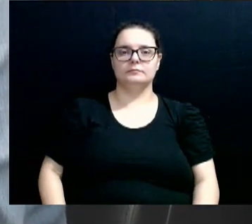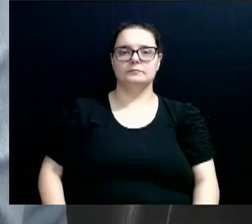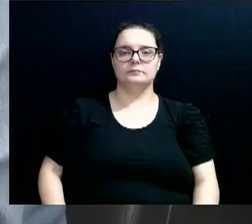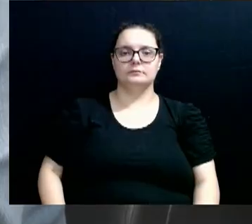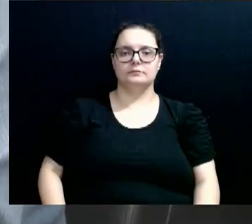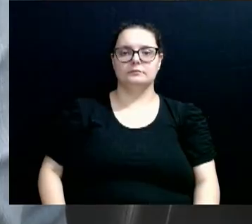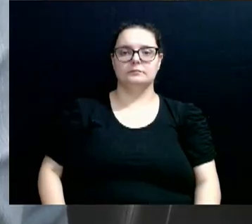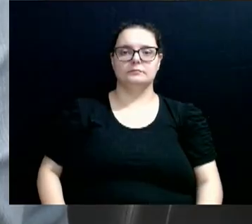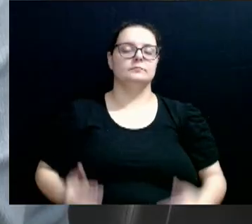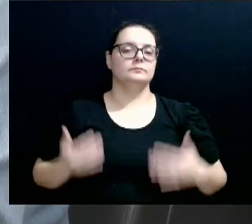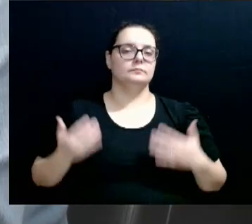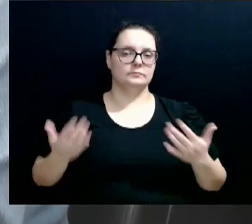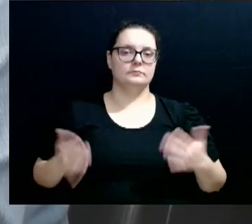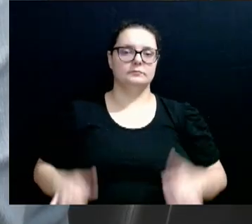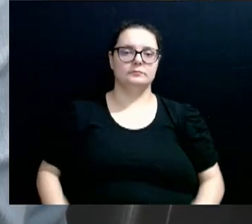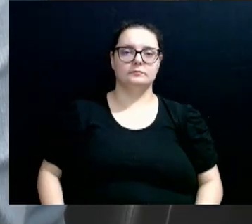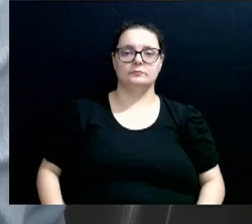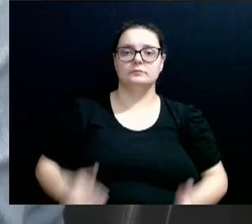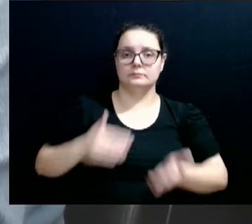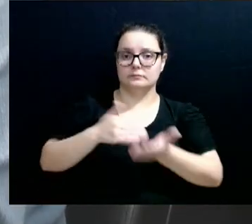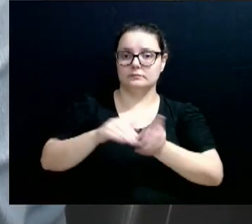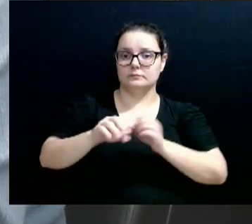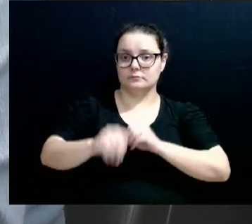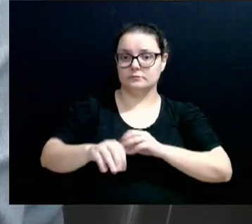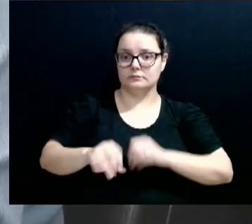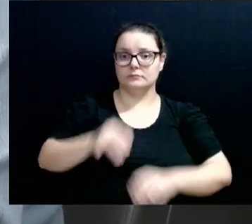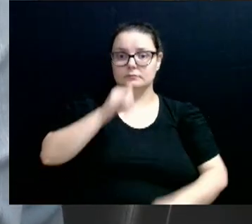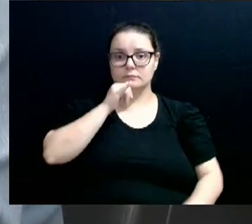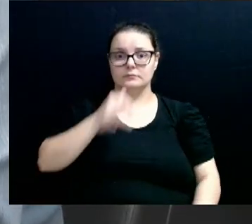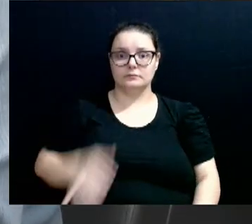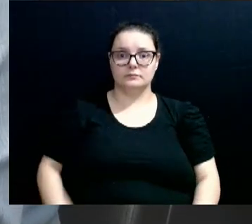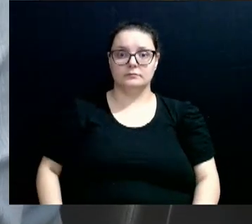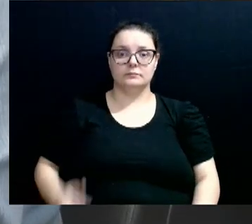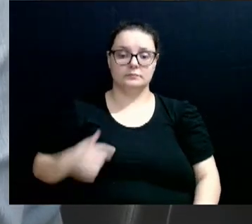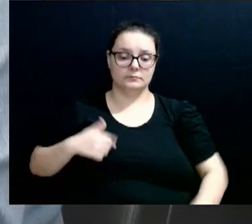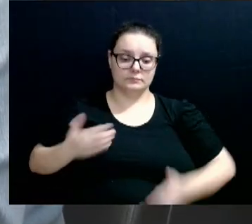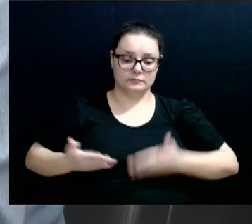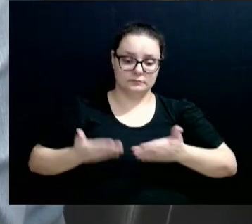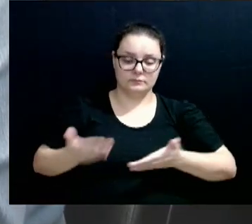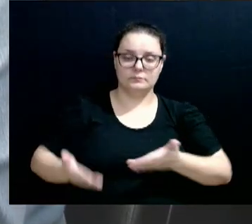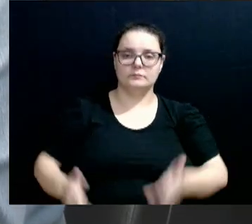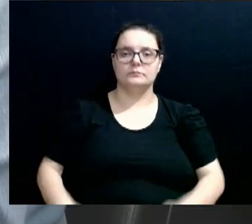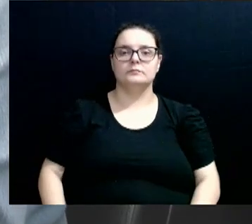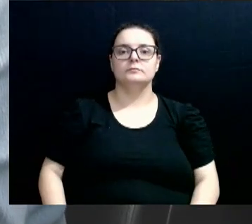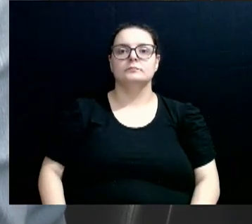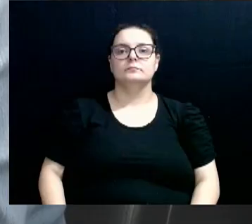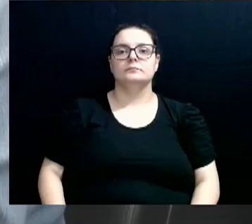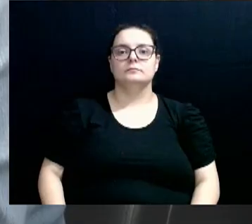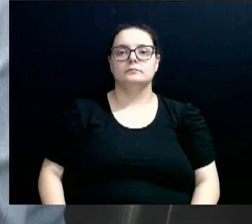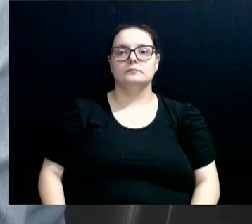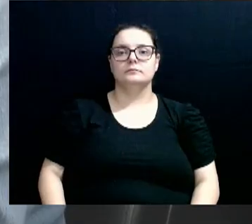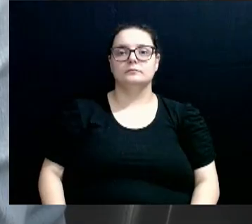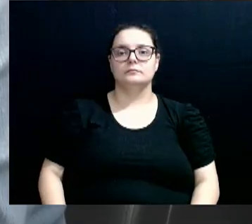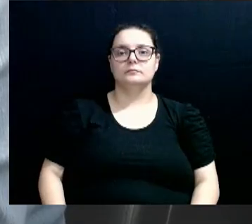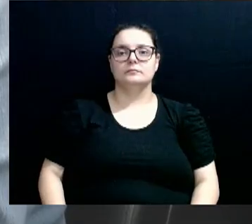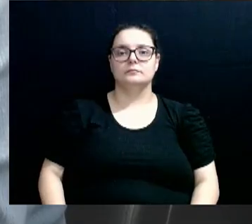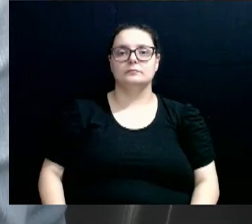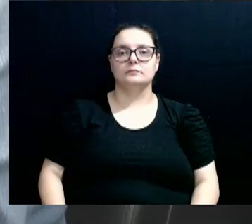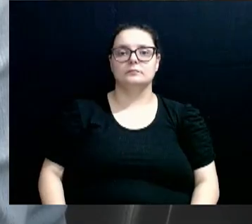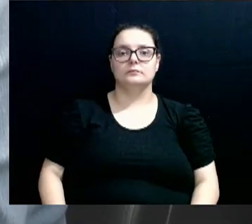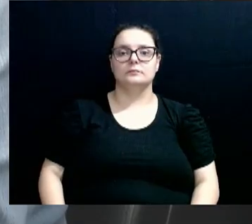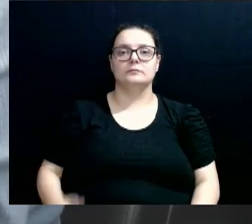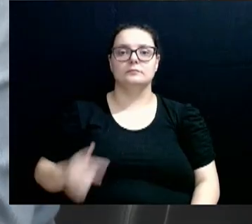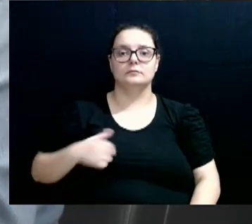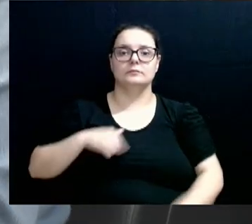Então, na Secretaria de Educação, eu lido muito com a parte... eu assessoro muito o